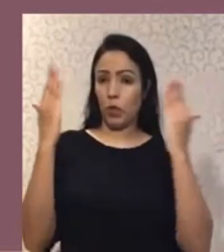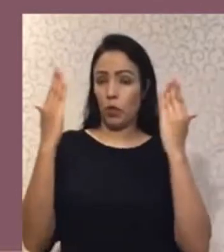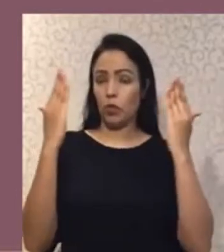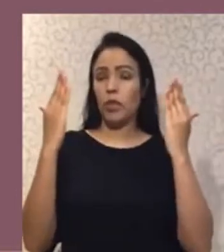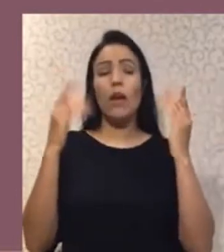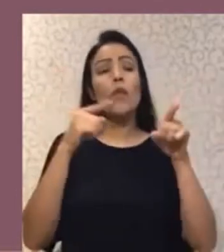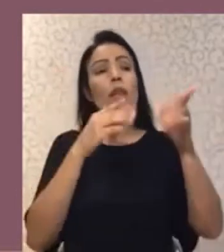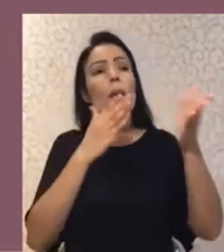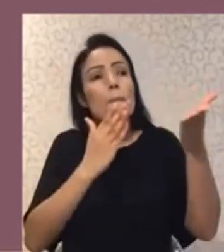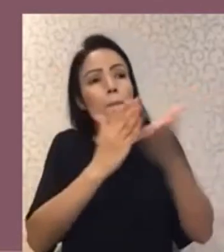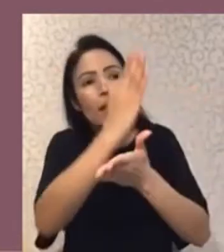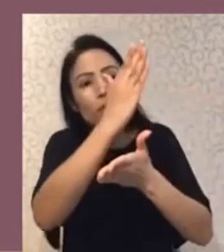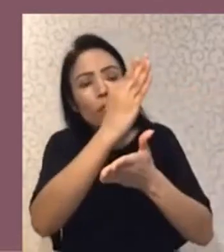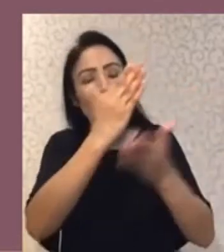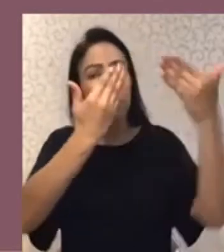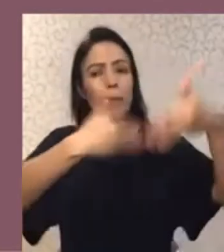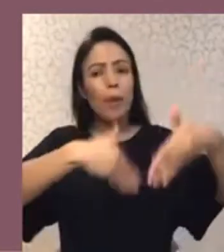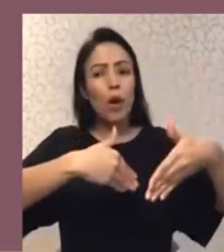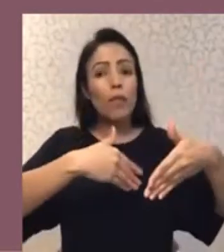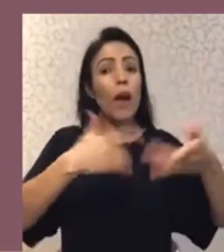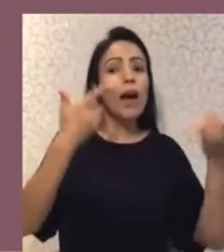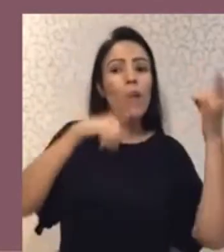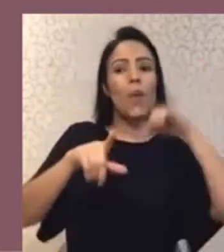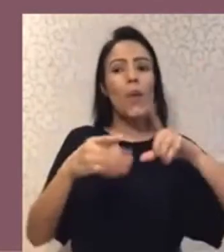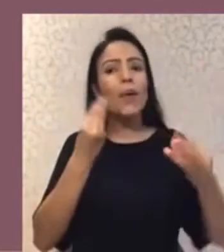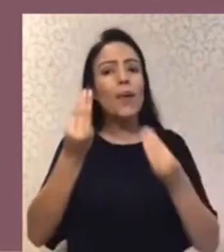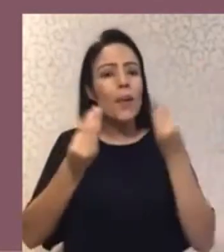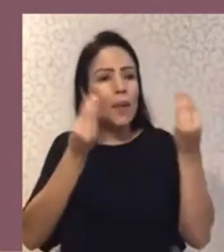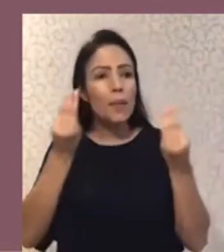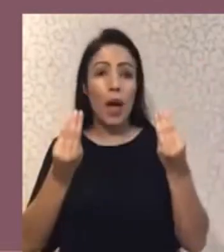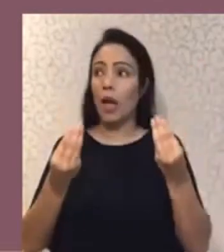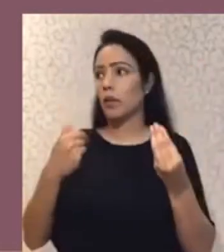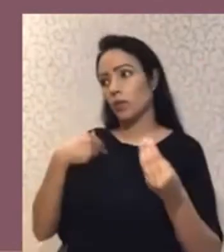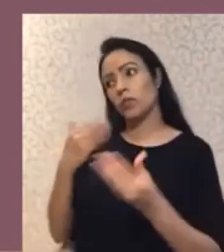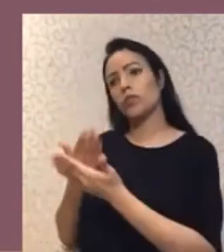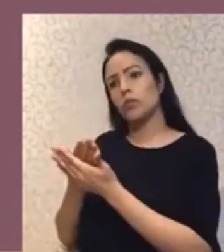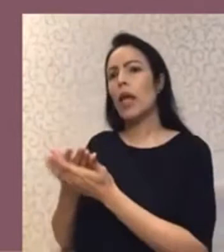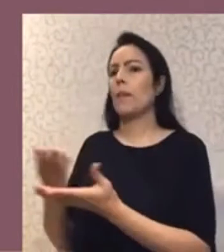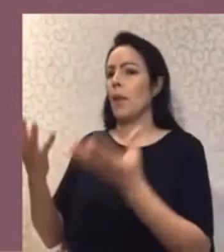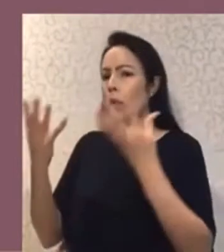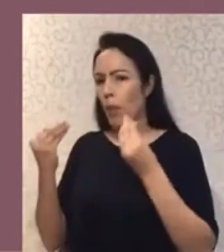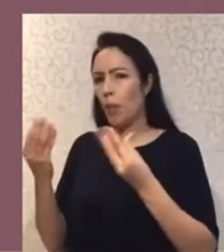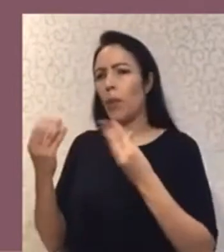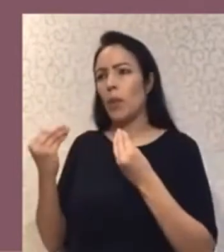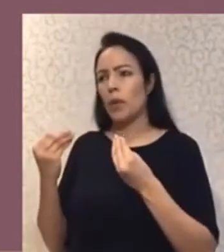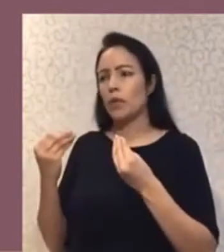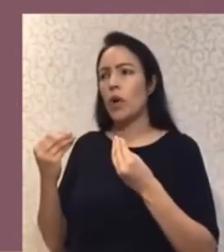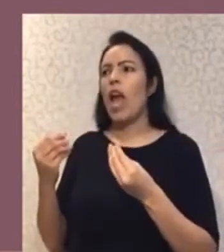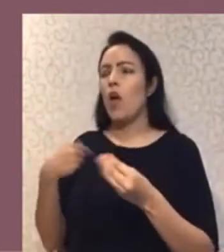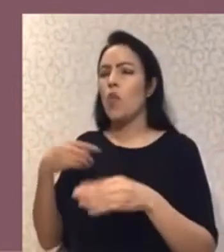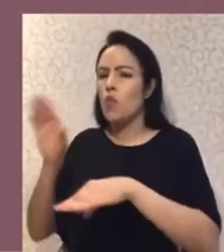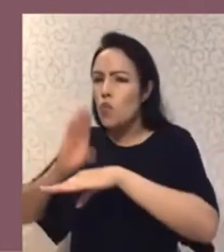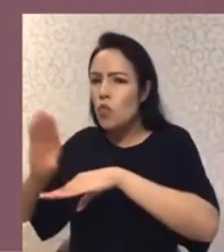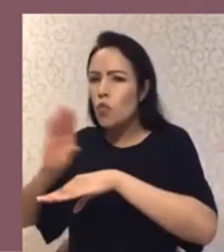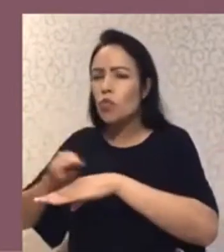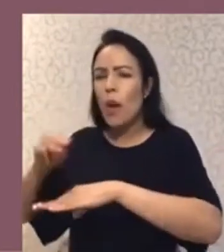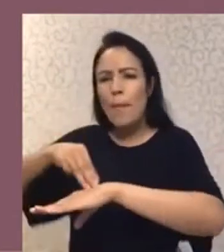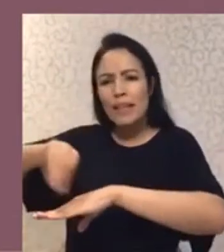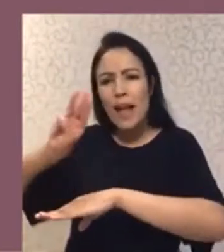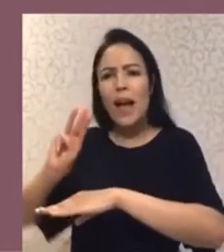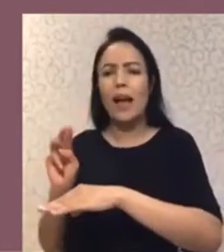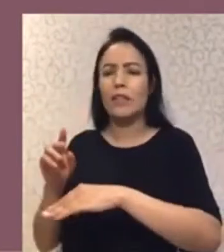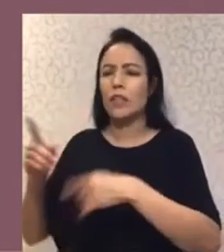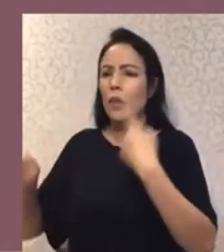concurso? As pessoas vão responder, eu estudei muito, eu fiz um bom mestrado, eu fiz um bom doutorado, depois estudei muito